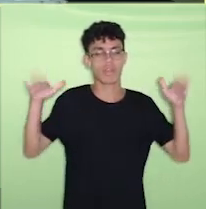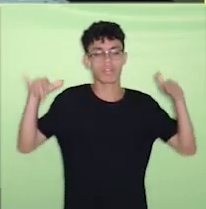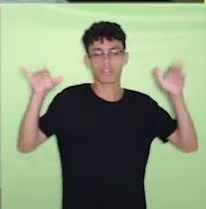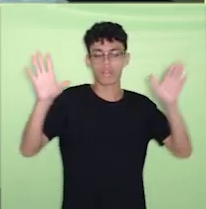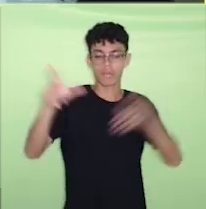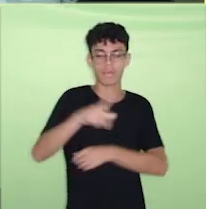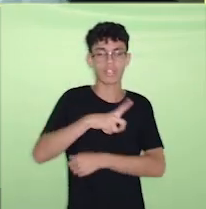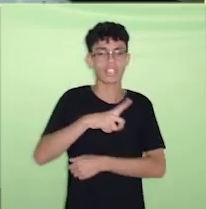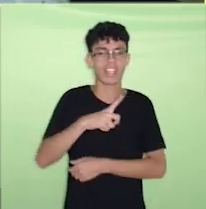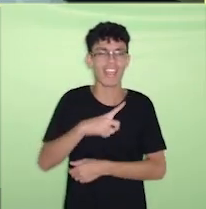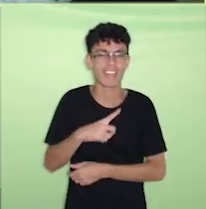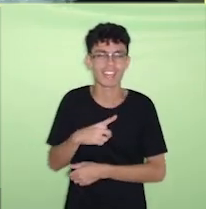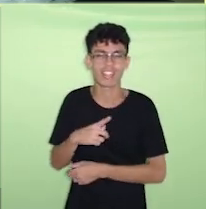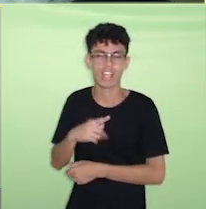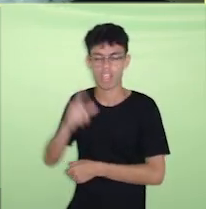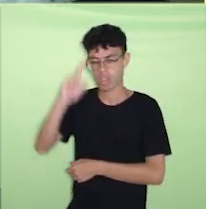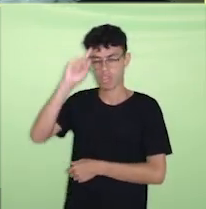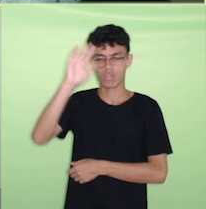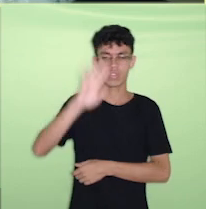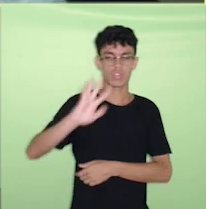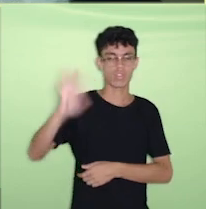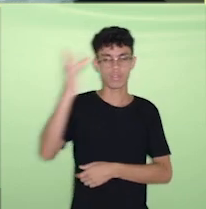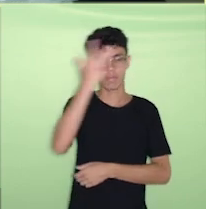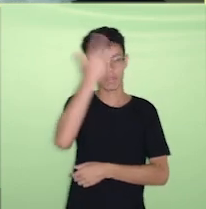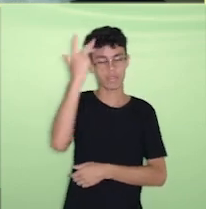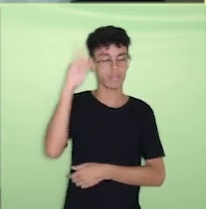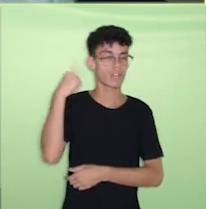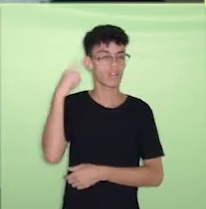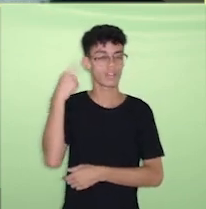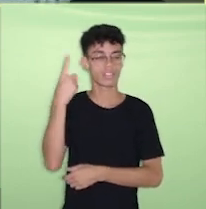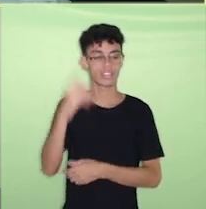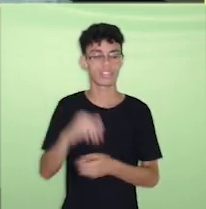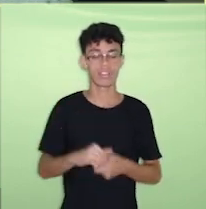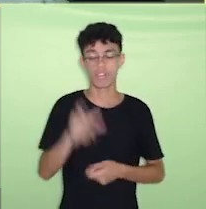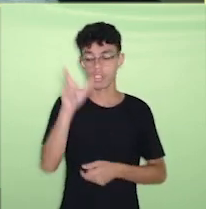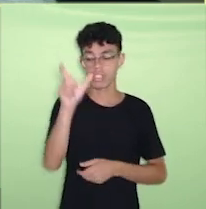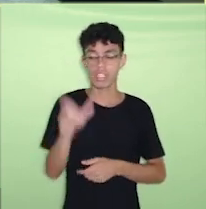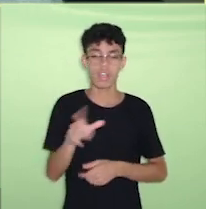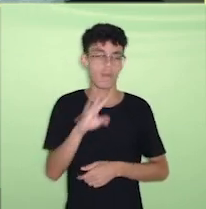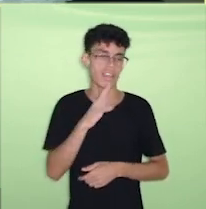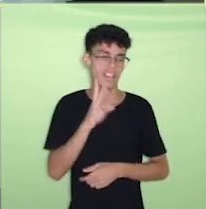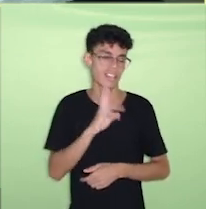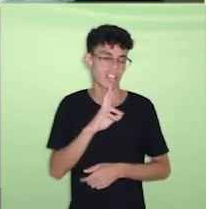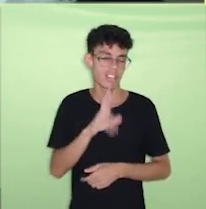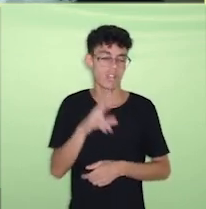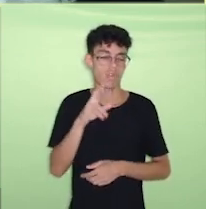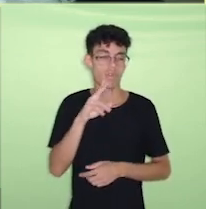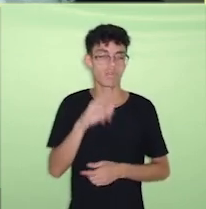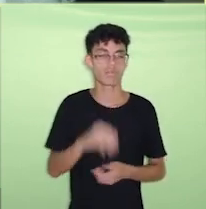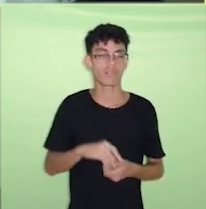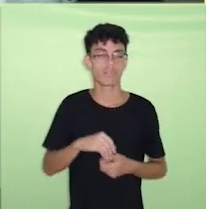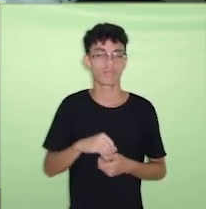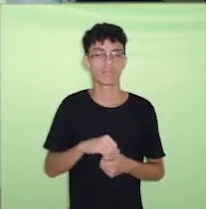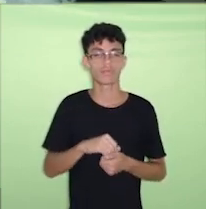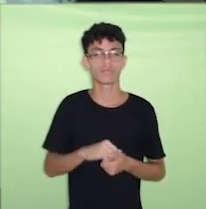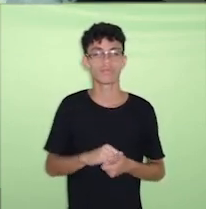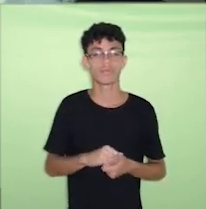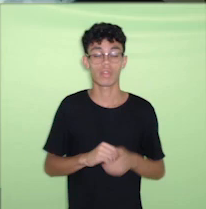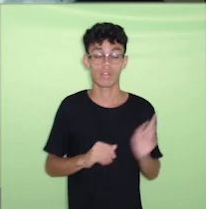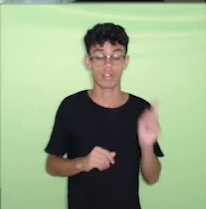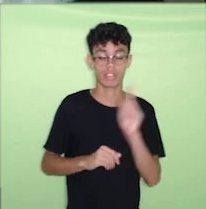asas, este é o sonho de um louco. Você conhece a razão de estar aqui? Não,